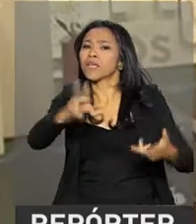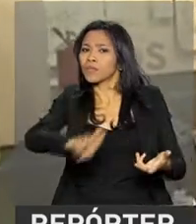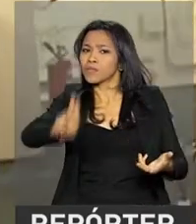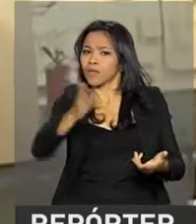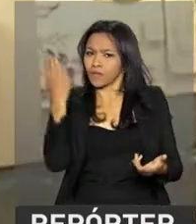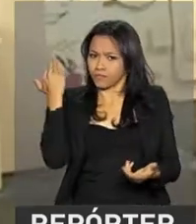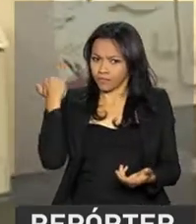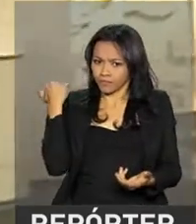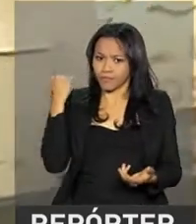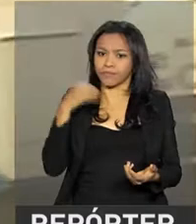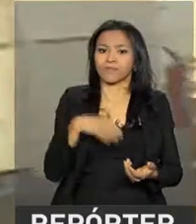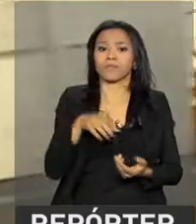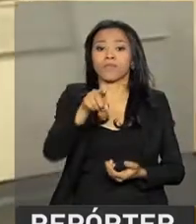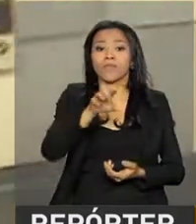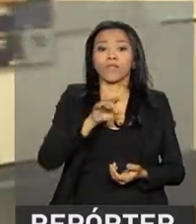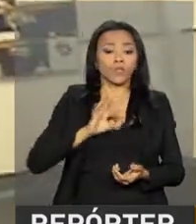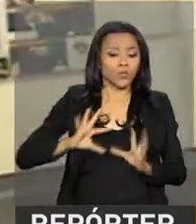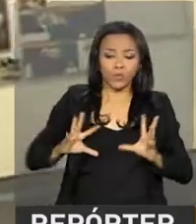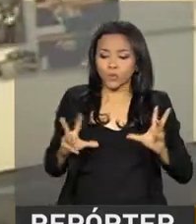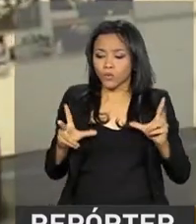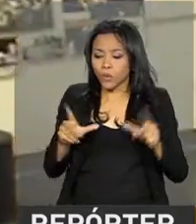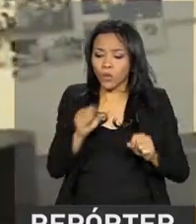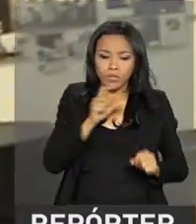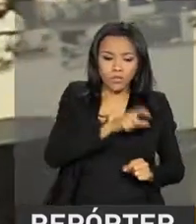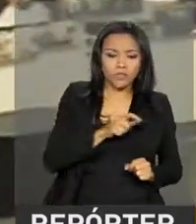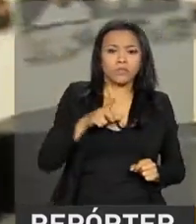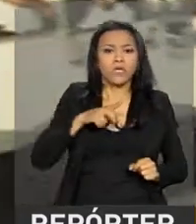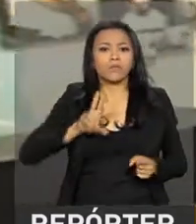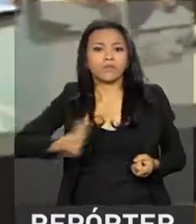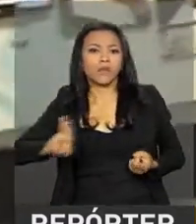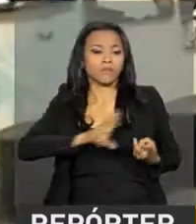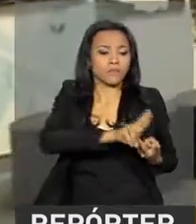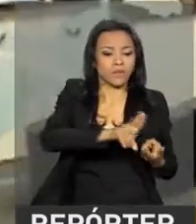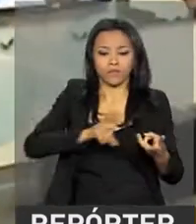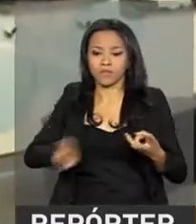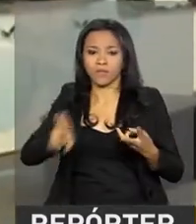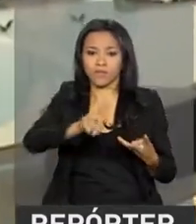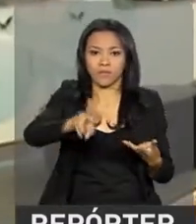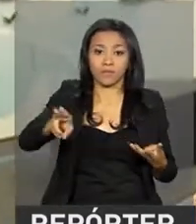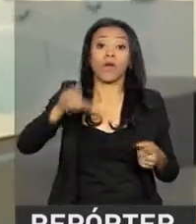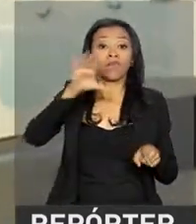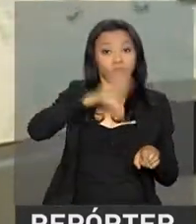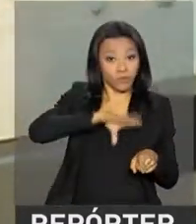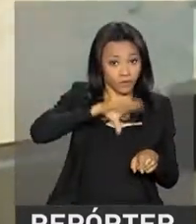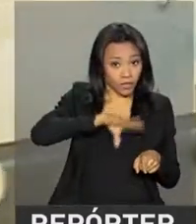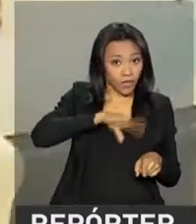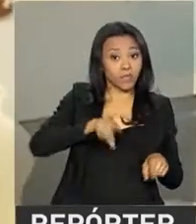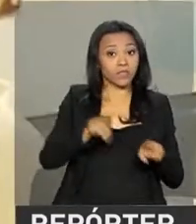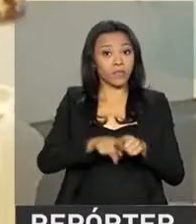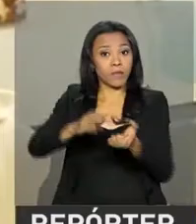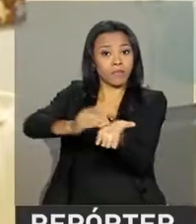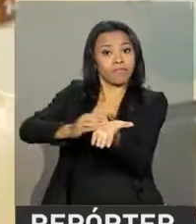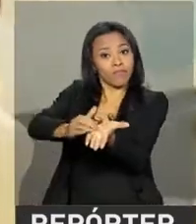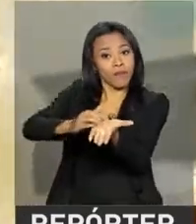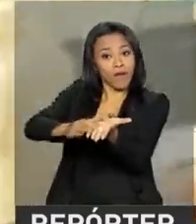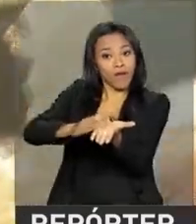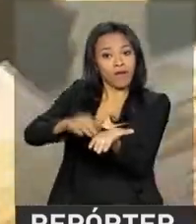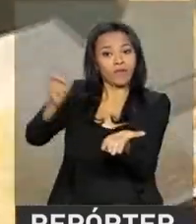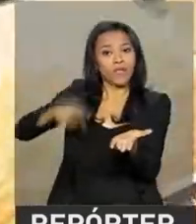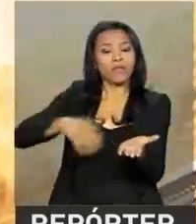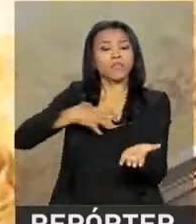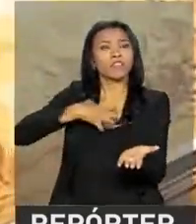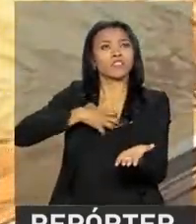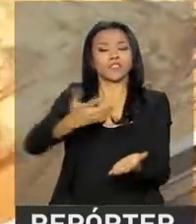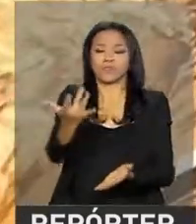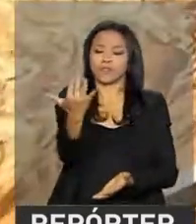Nesta exposição, todas as peças e imagens têm descrição. As legendas estão em português e em braille. Dá para sentir com a ponta